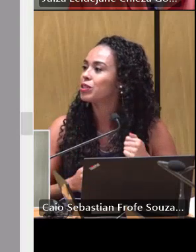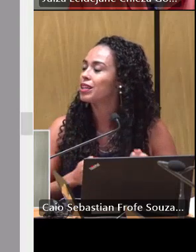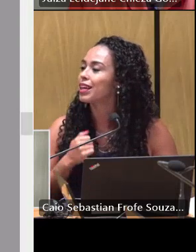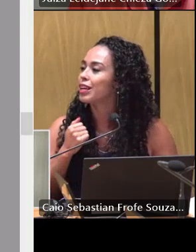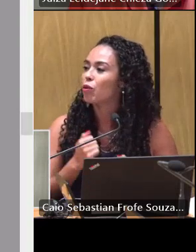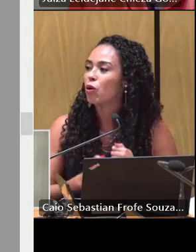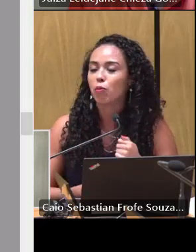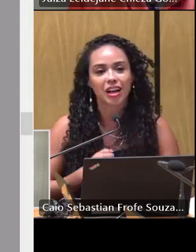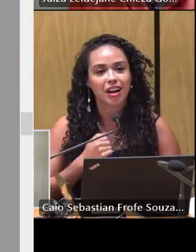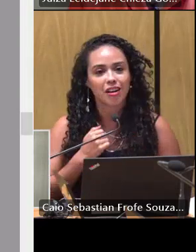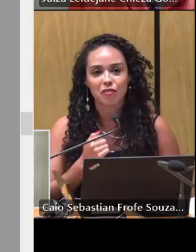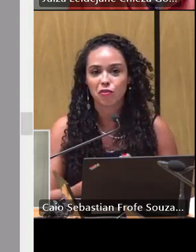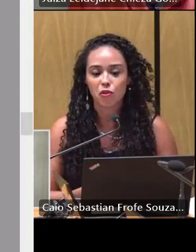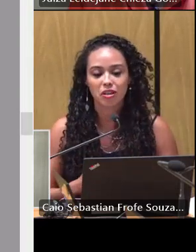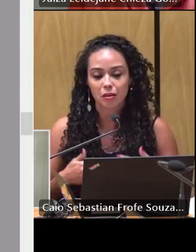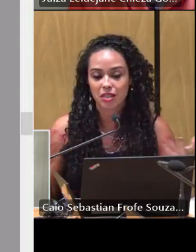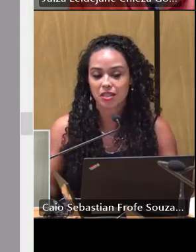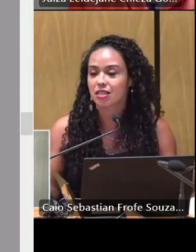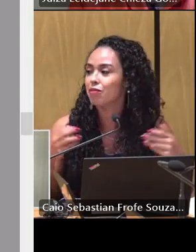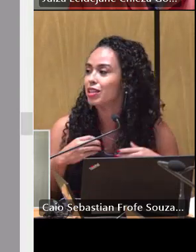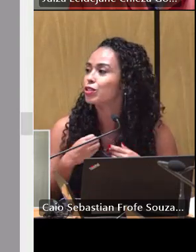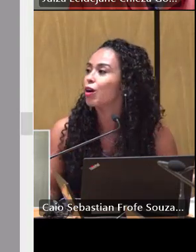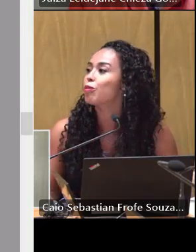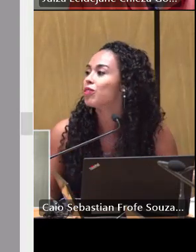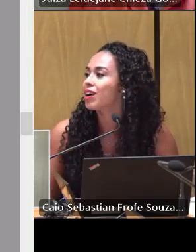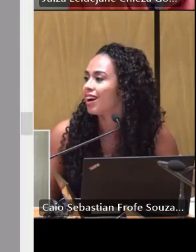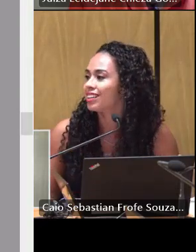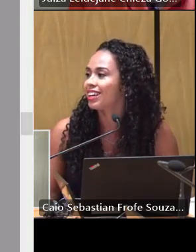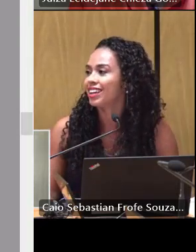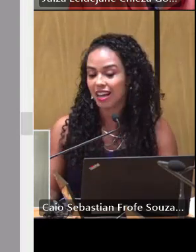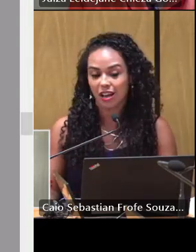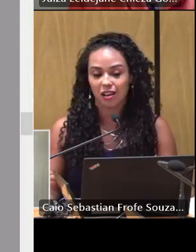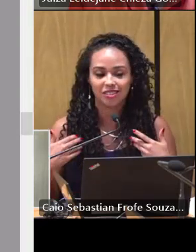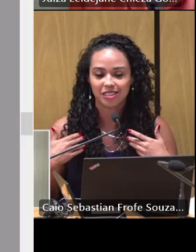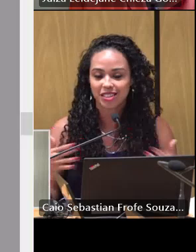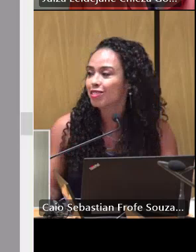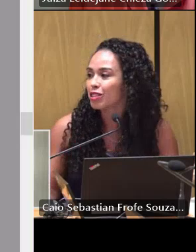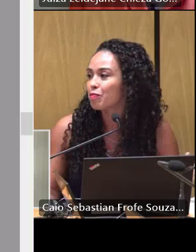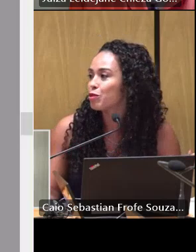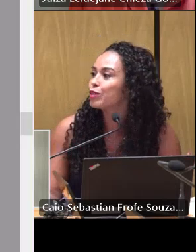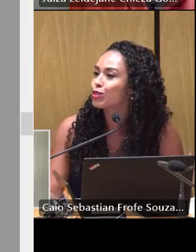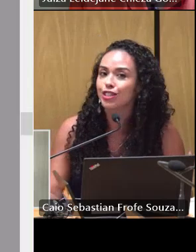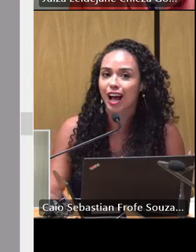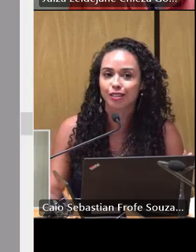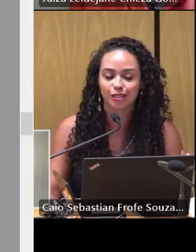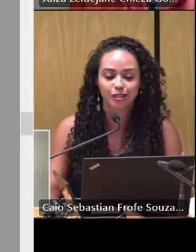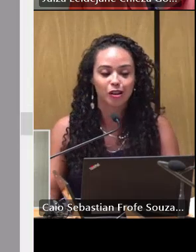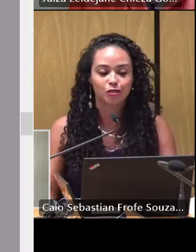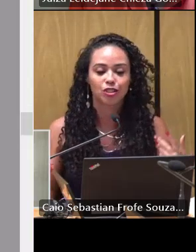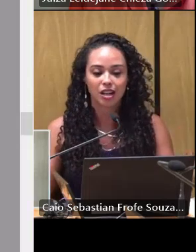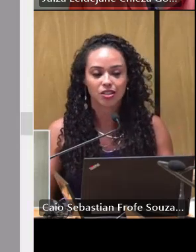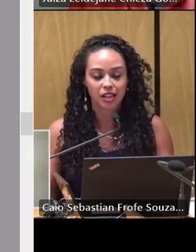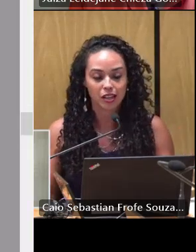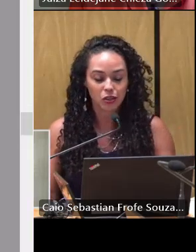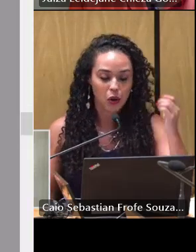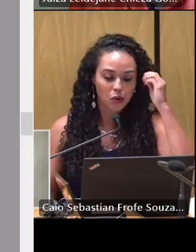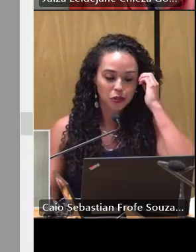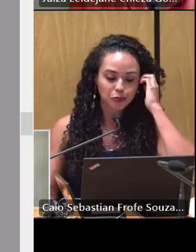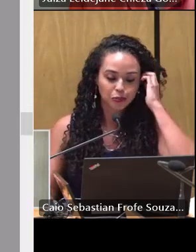destruí aquele corpo tacava fogo né que precisava né jogar em algum lugar né Era sim simplesmente um descarte descarte